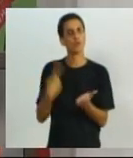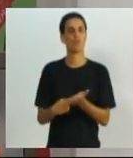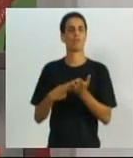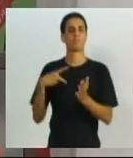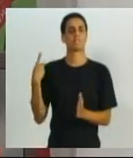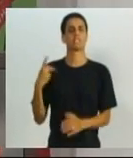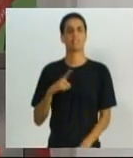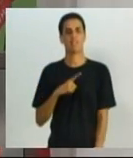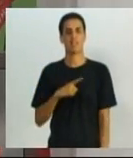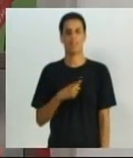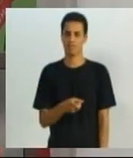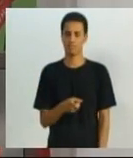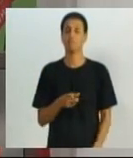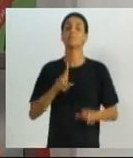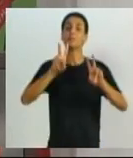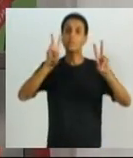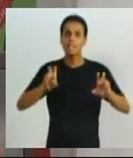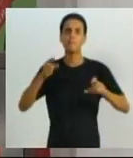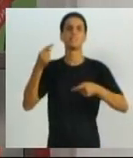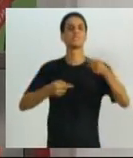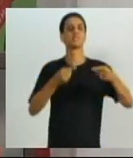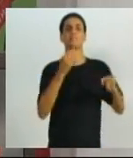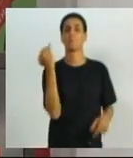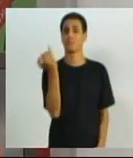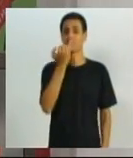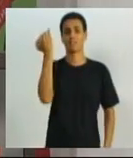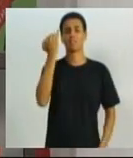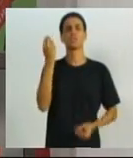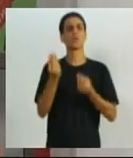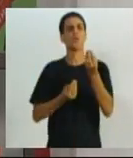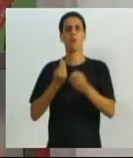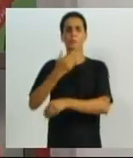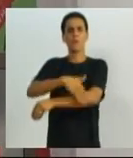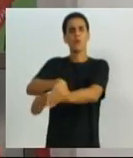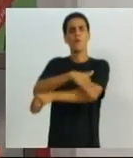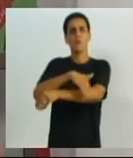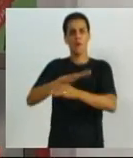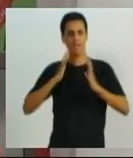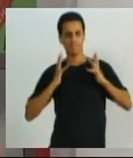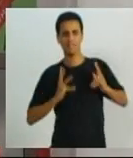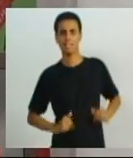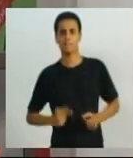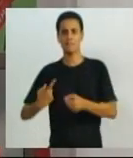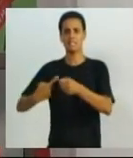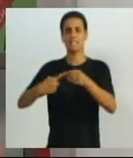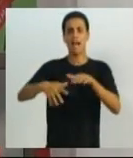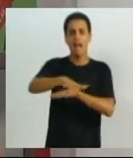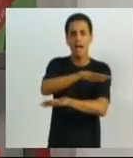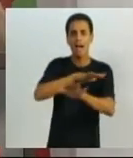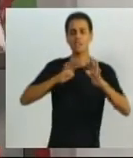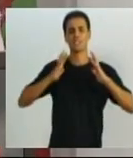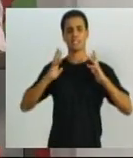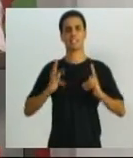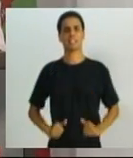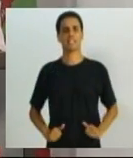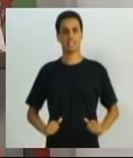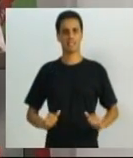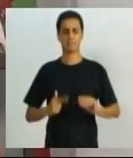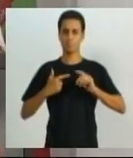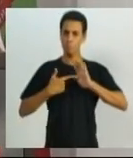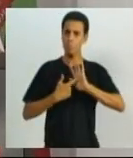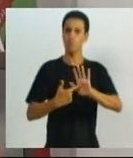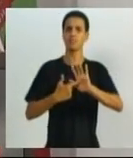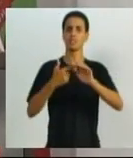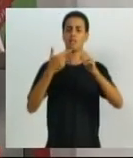é fundamental esse debate da cidade mais limpa, do momento mais transparente, mais digno e de uma discussão olho no olho com